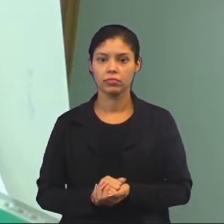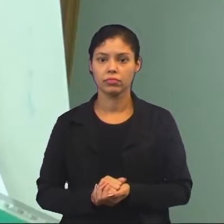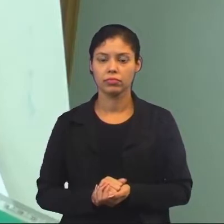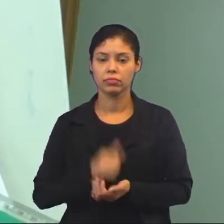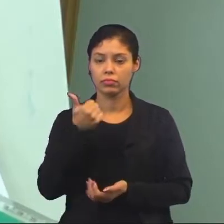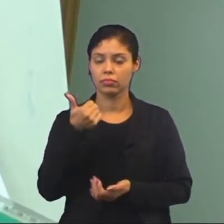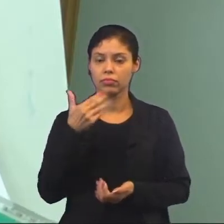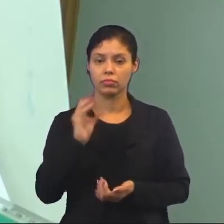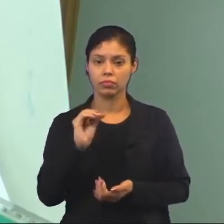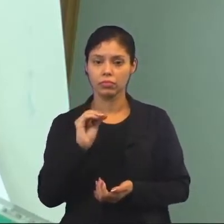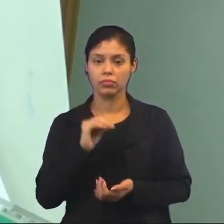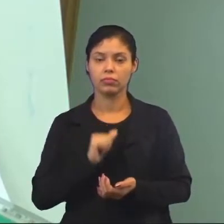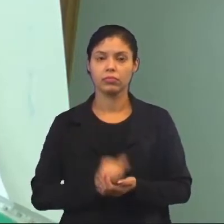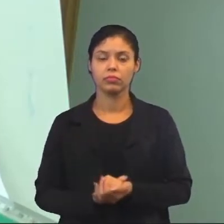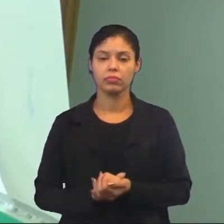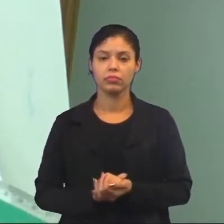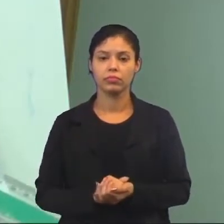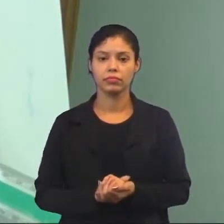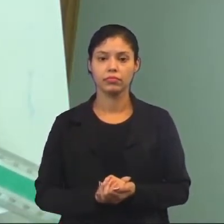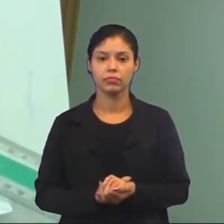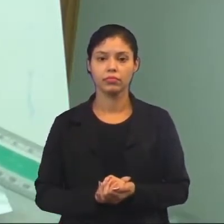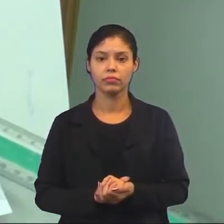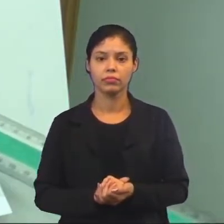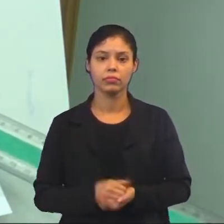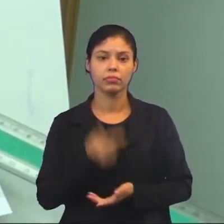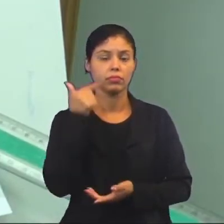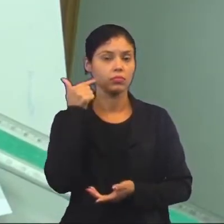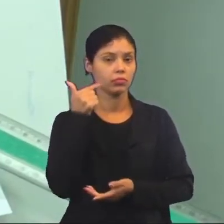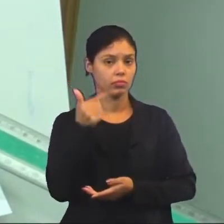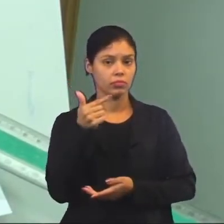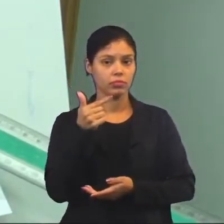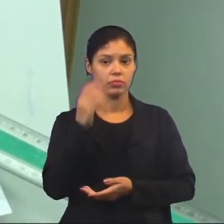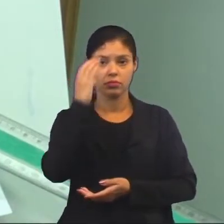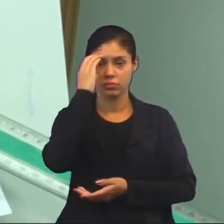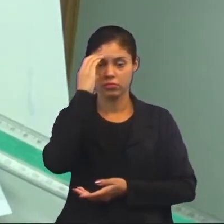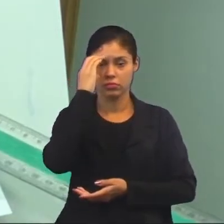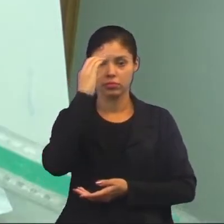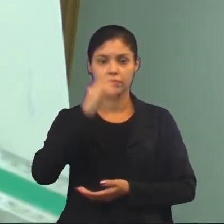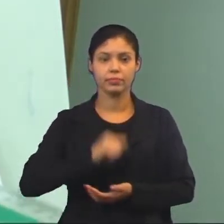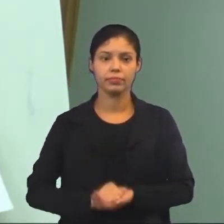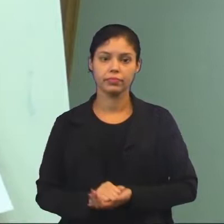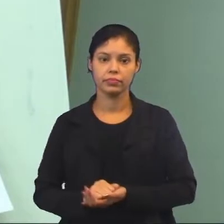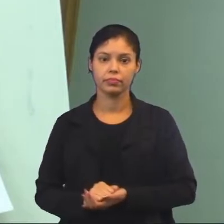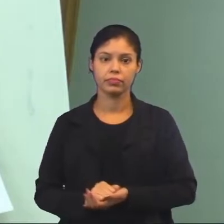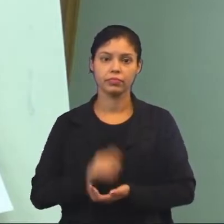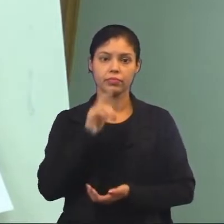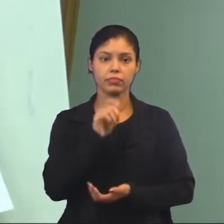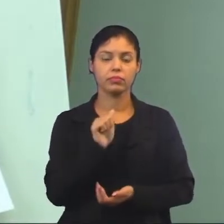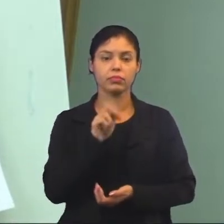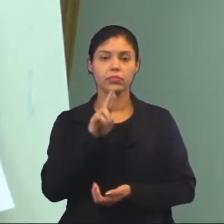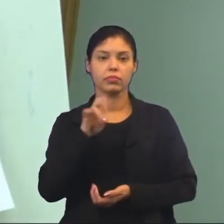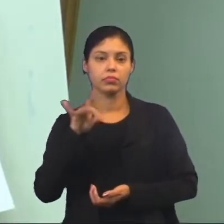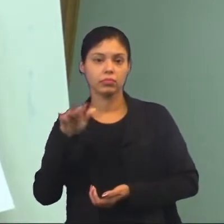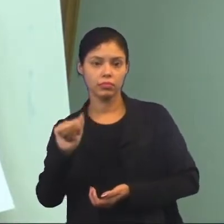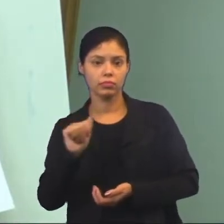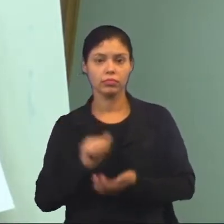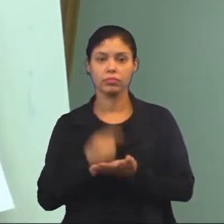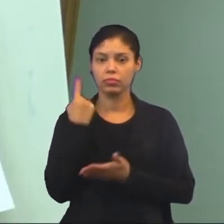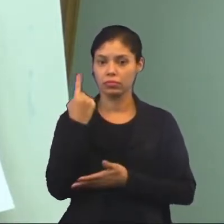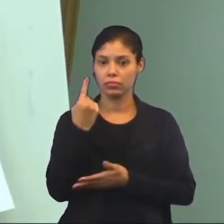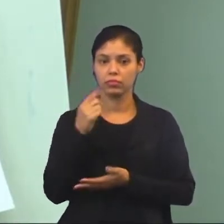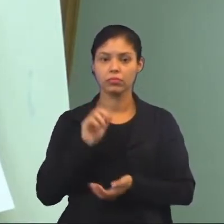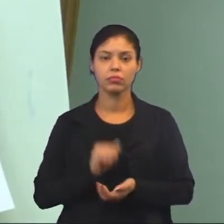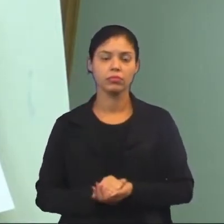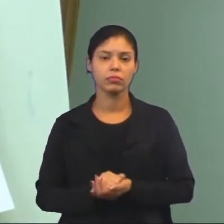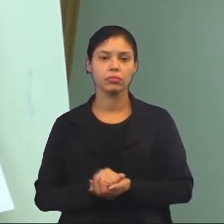Município de Rio Branco, 10 casos. Cruzeiro do Sul, 2 casos. Acrelândia,